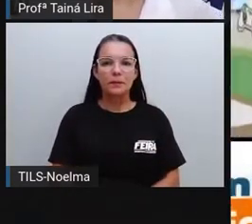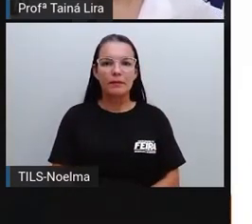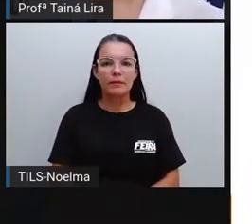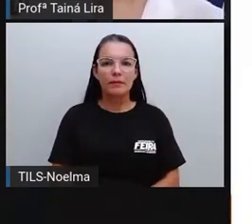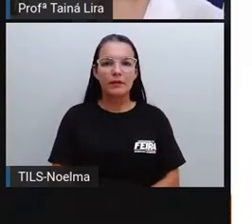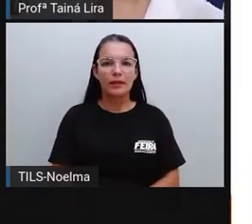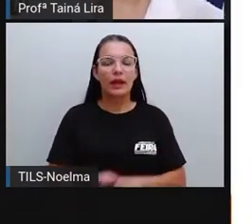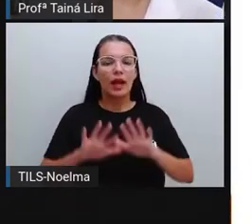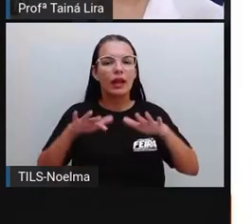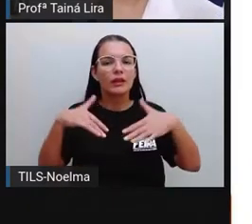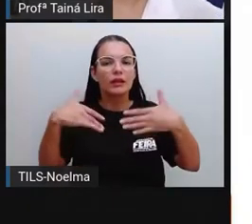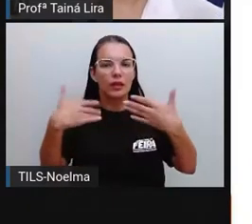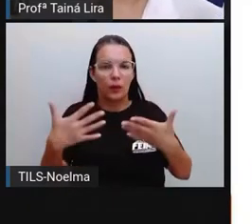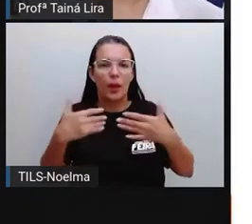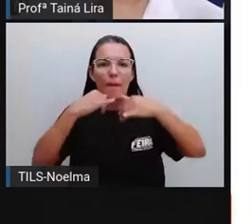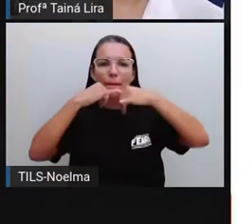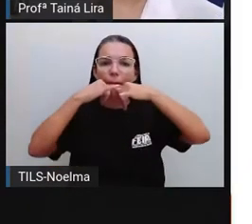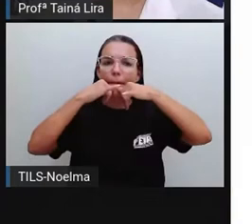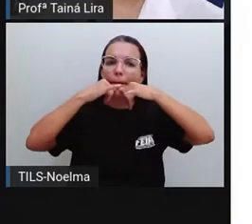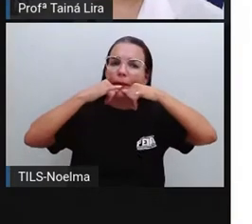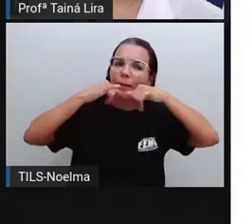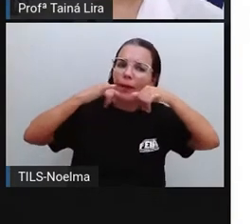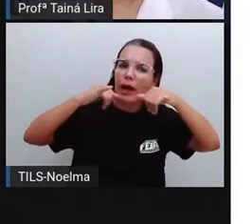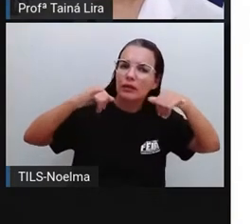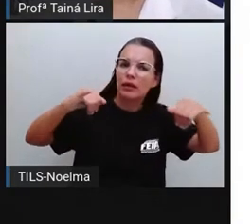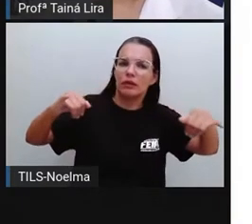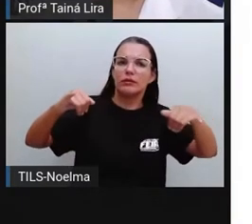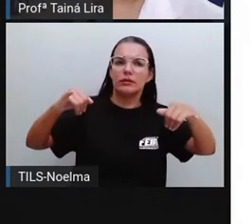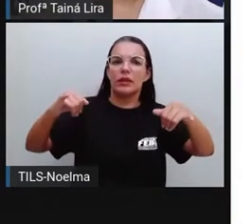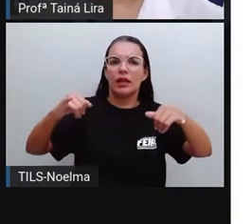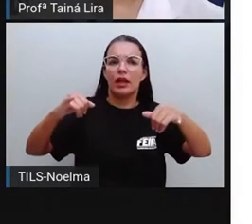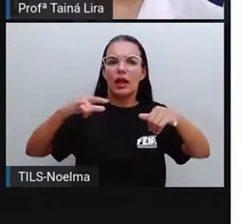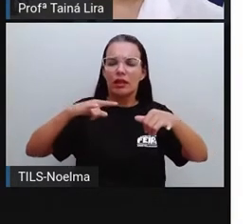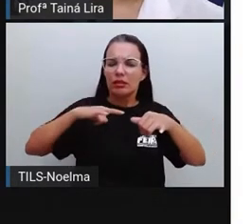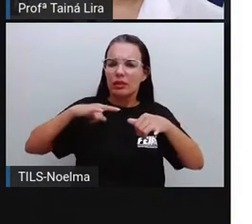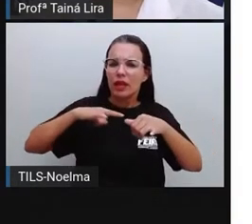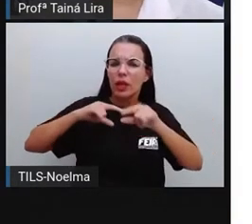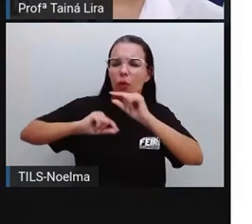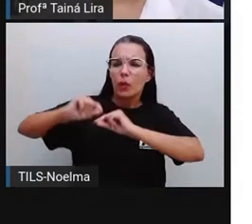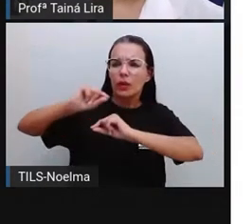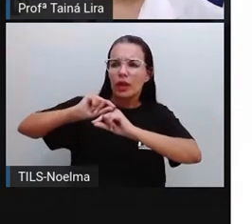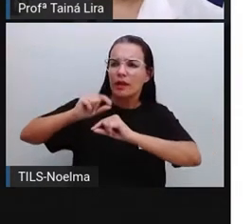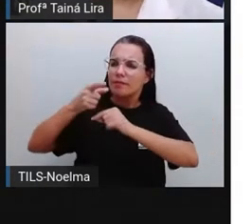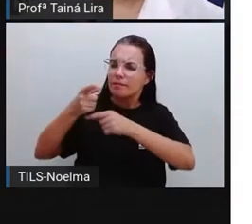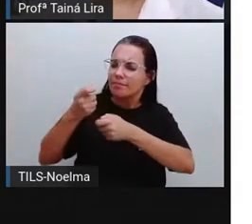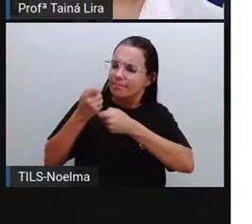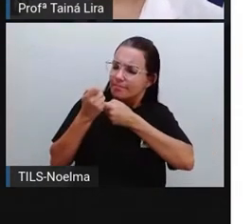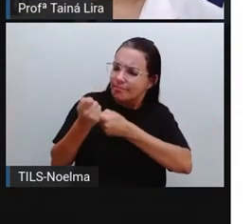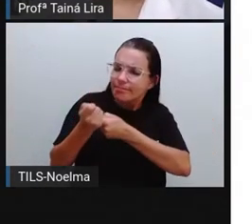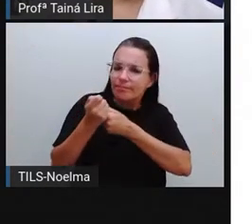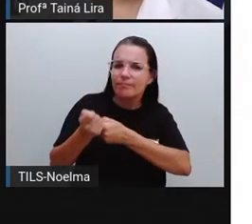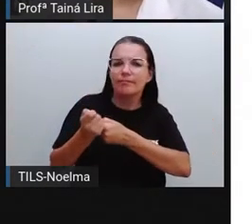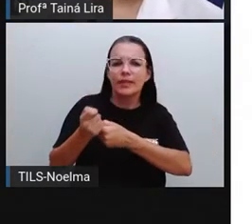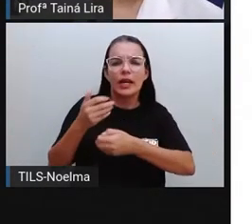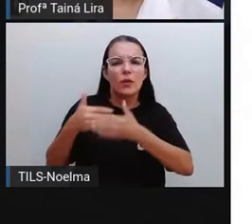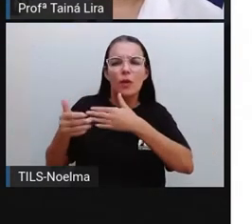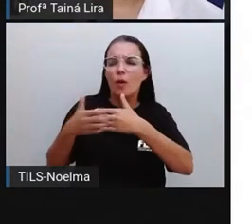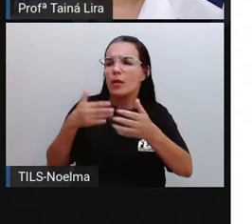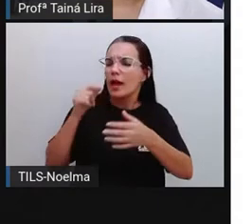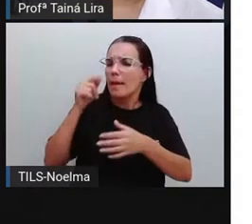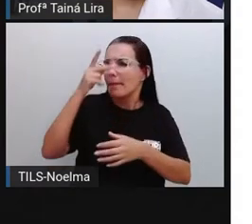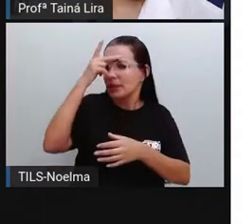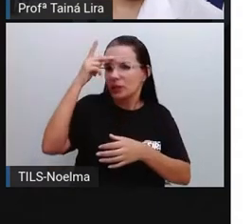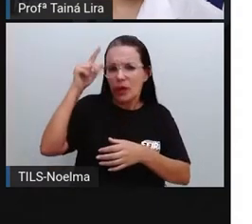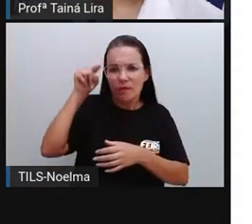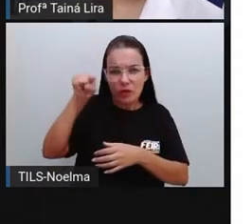Então, a propaganda e a publicidade convencem você e qualquer outra pessoa a comprar